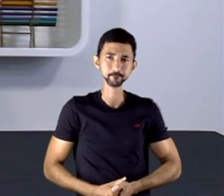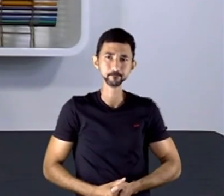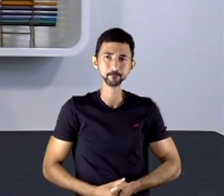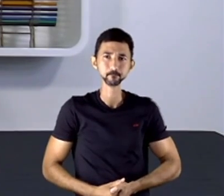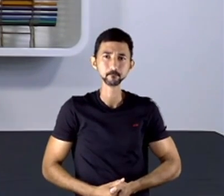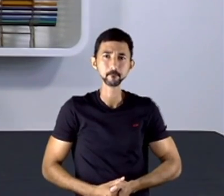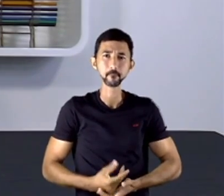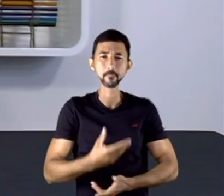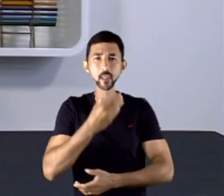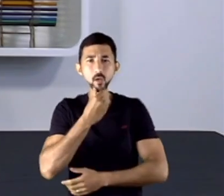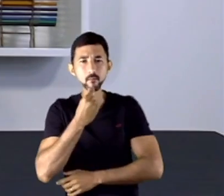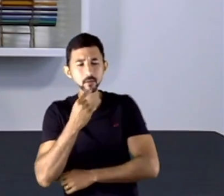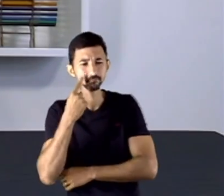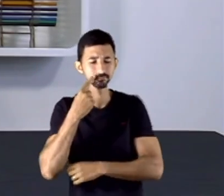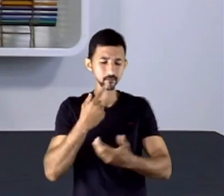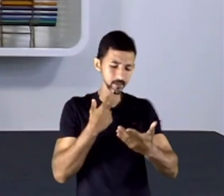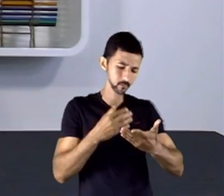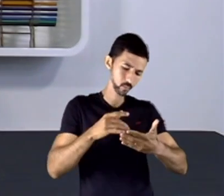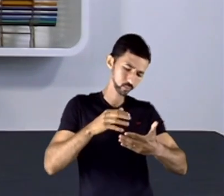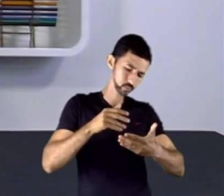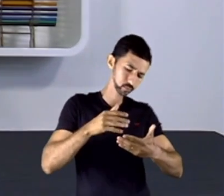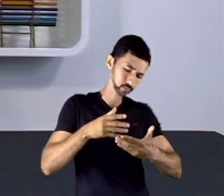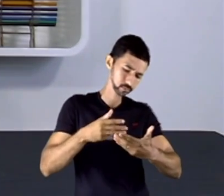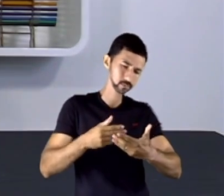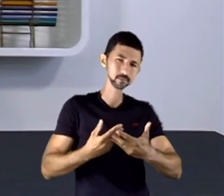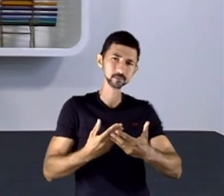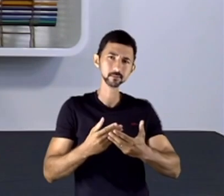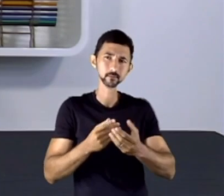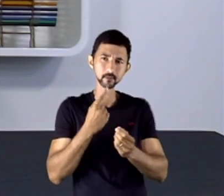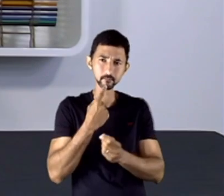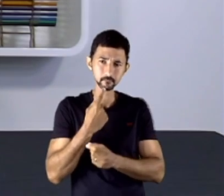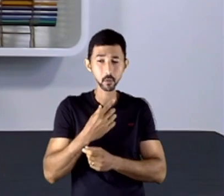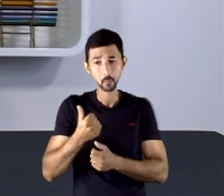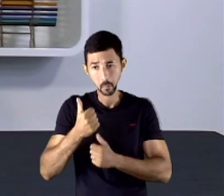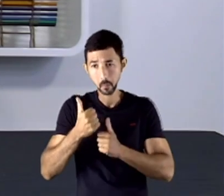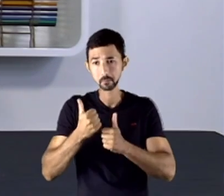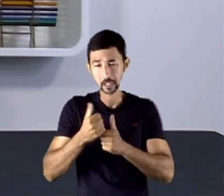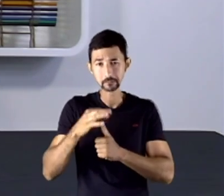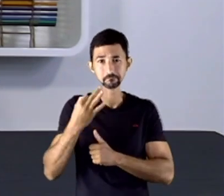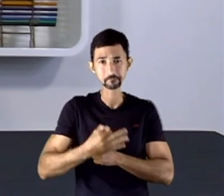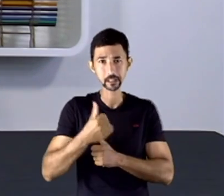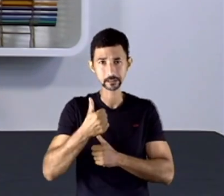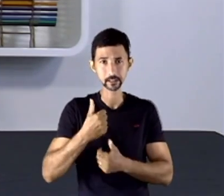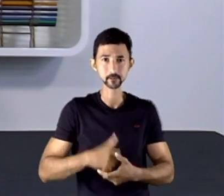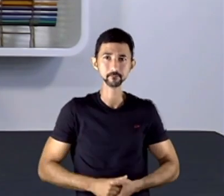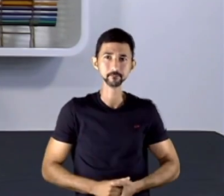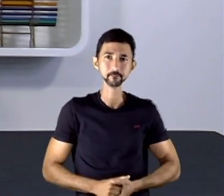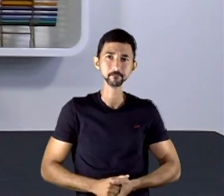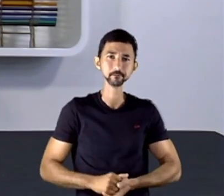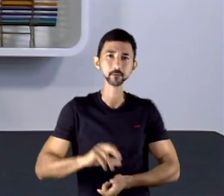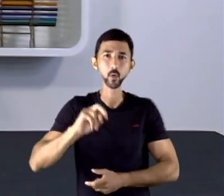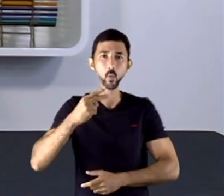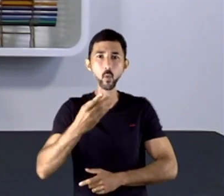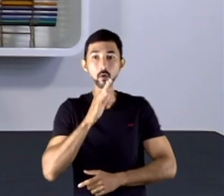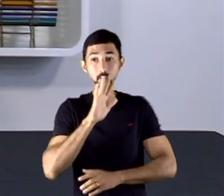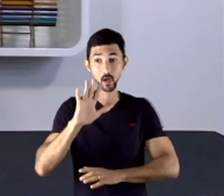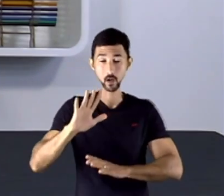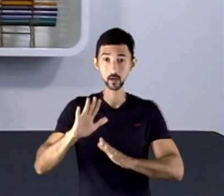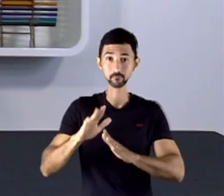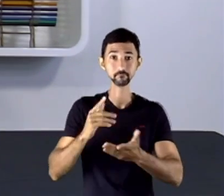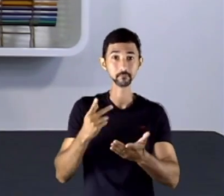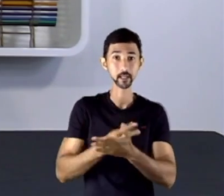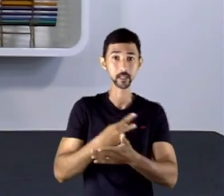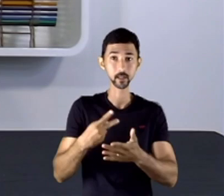né? E aí o Pedro dá uma olhadinha lá e dá o aval pro pai dele: não, pai, tá tudo beleza. Ou então ele: não, pai, tem algum